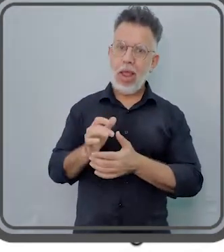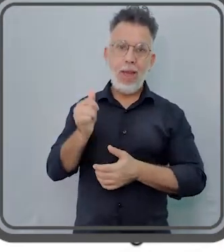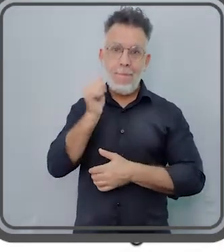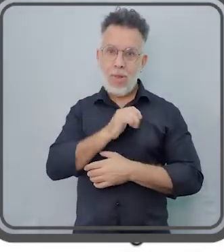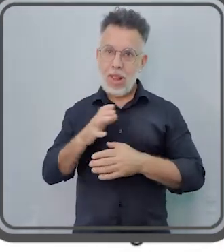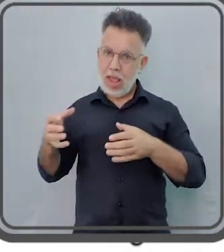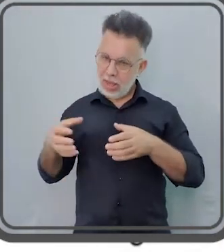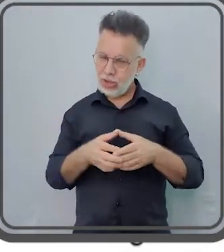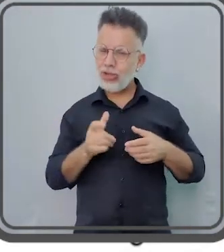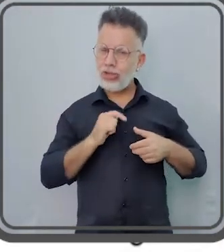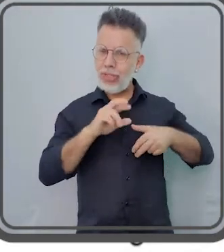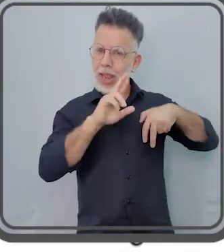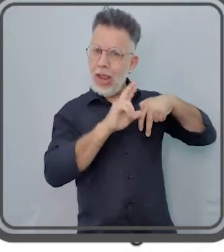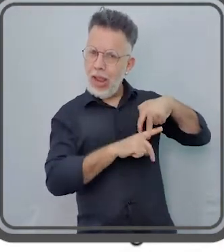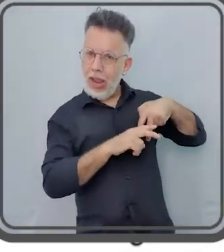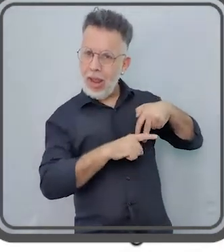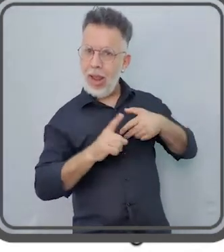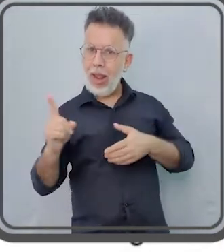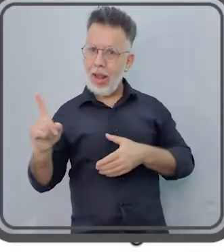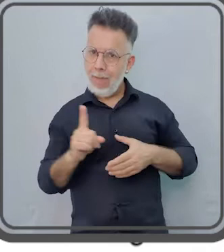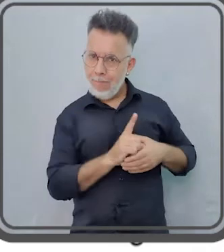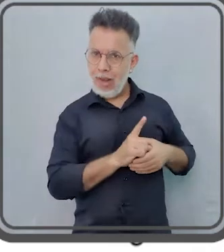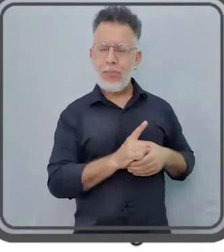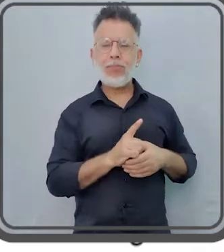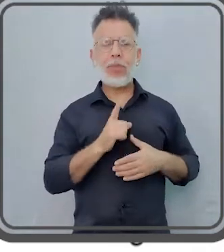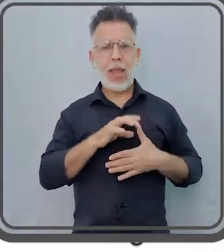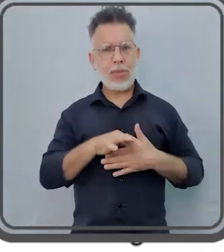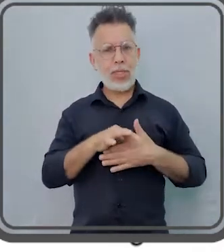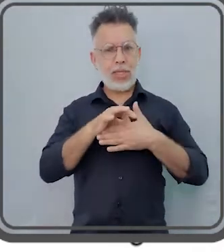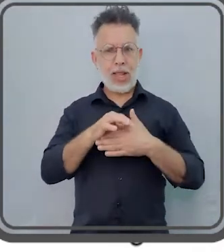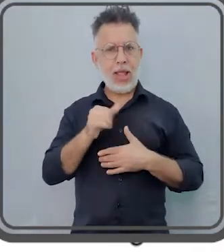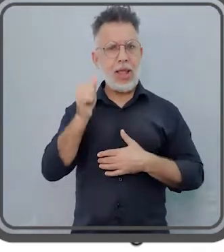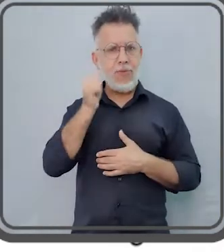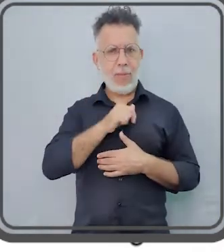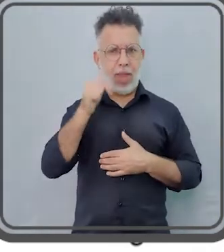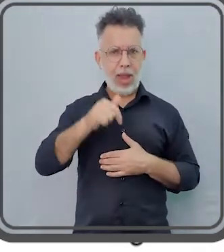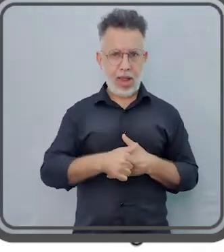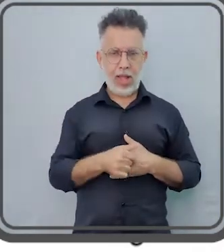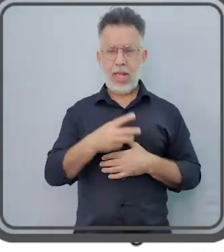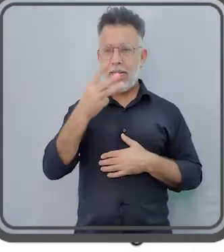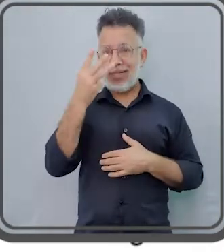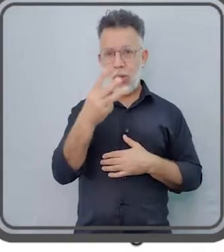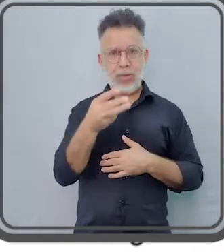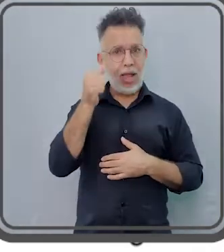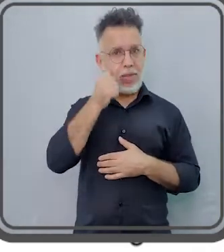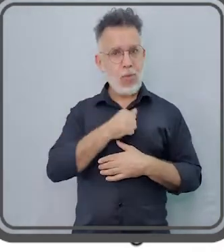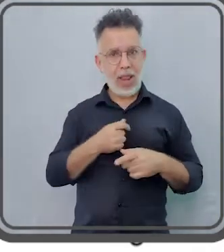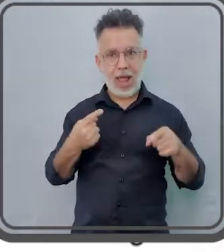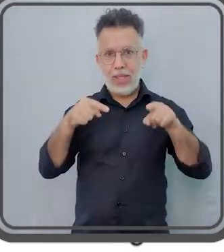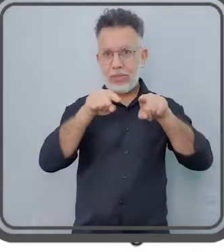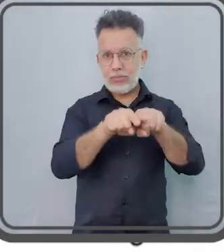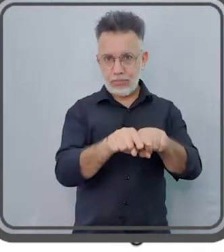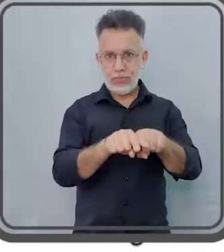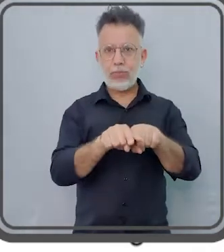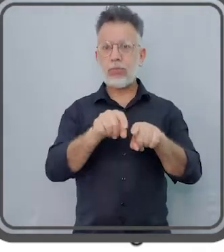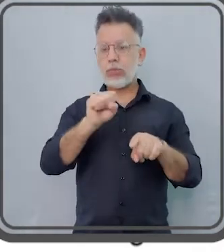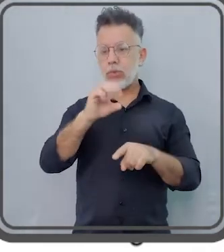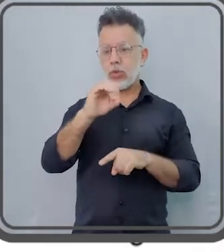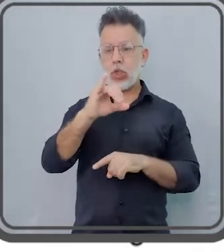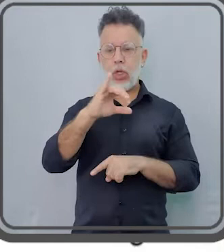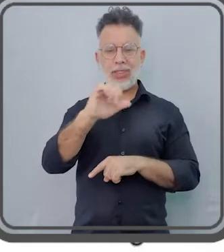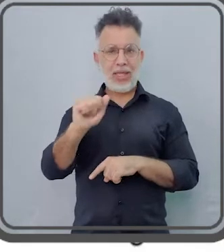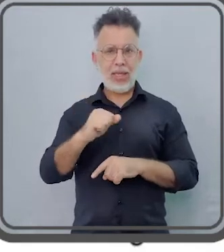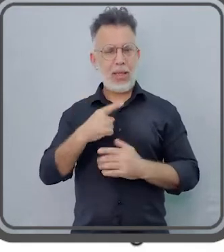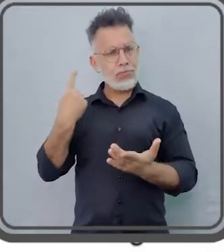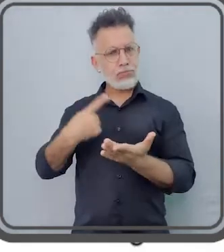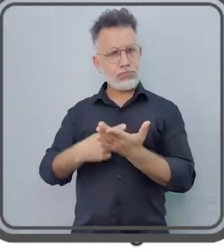da contratação, a gente tem lideranças femininas na FIU, são 3 sócias. É um compromisso que a gente estabelece no propósito